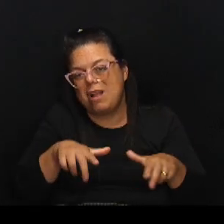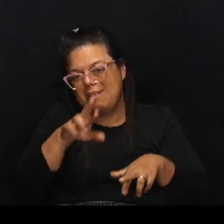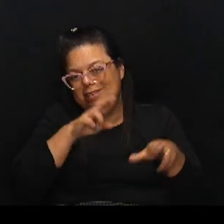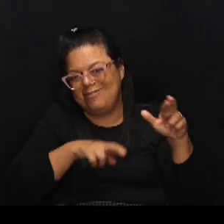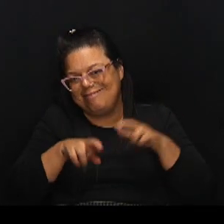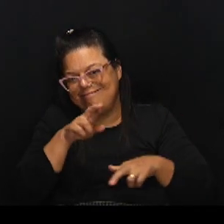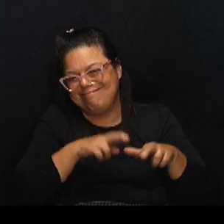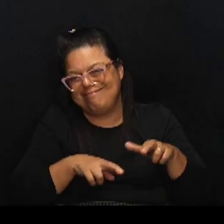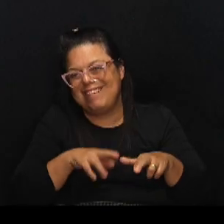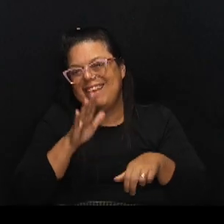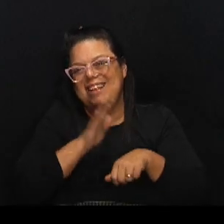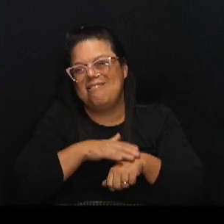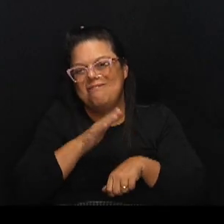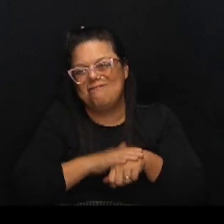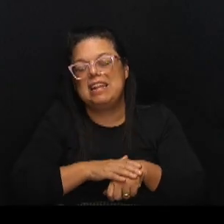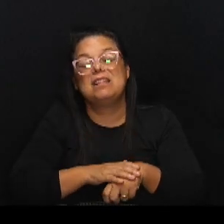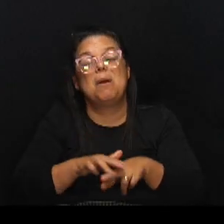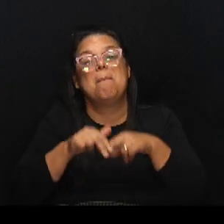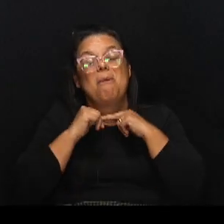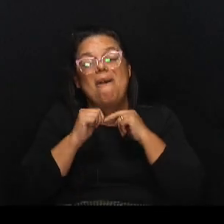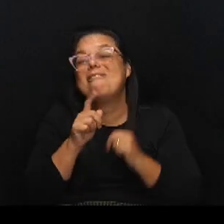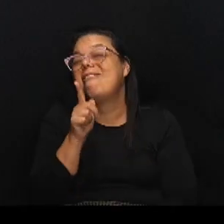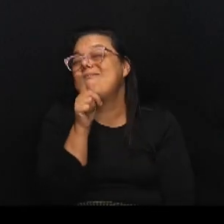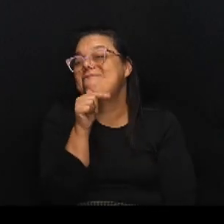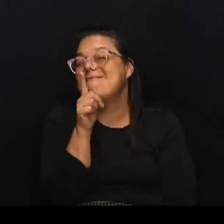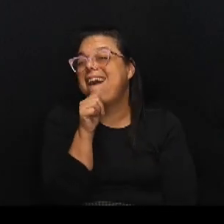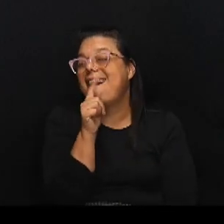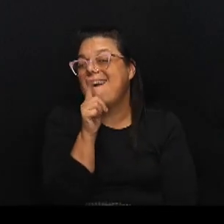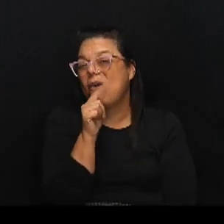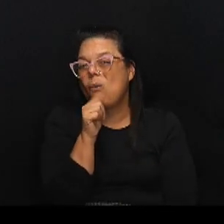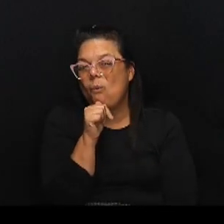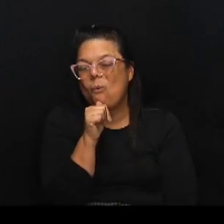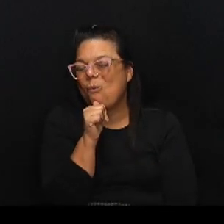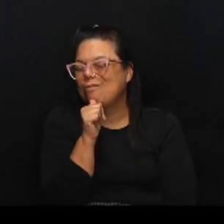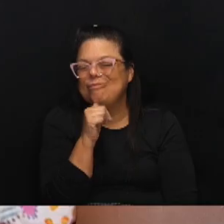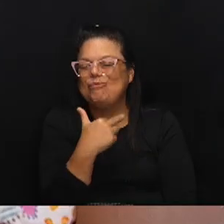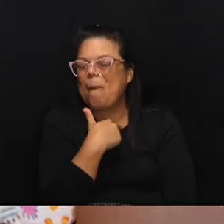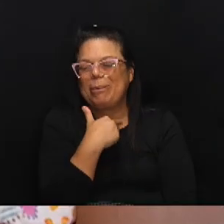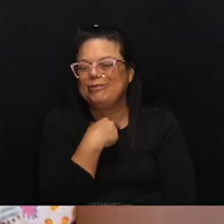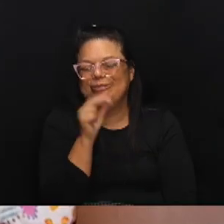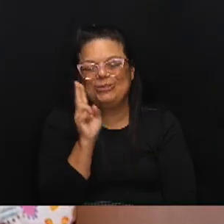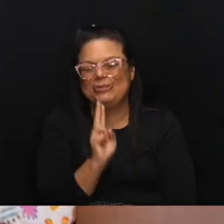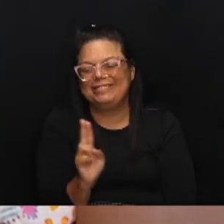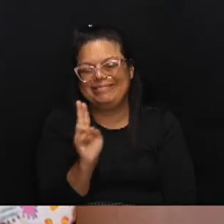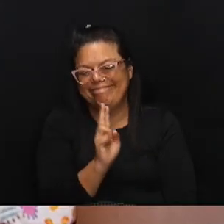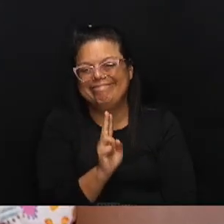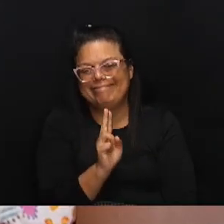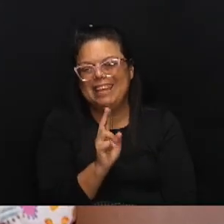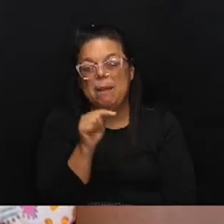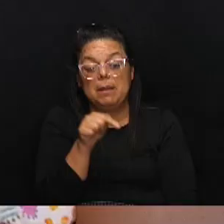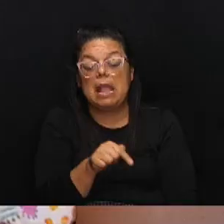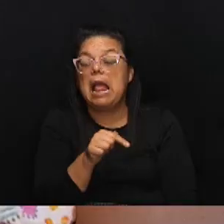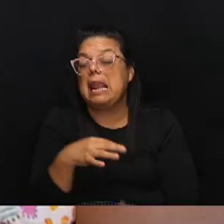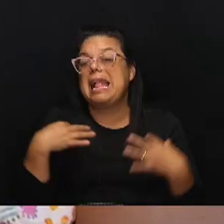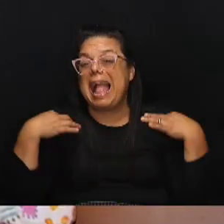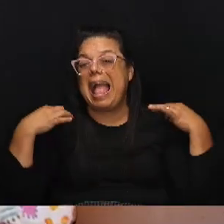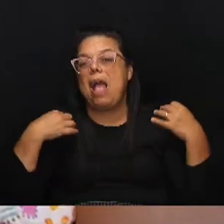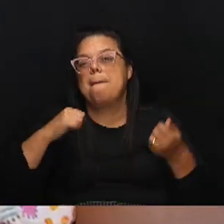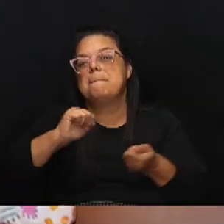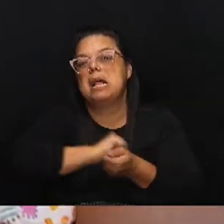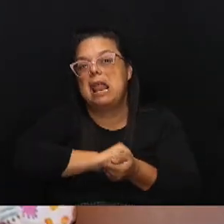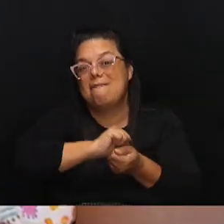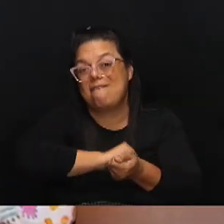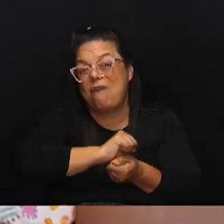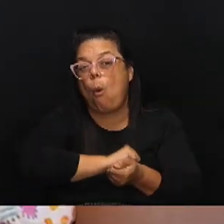ser por conta da água não estar em condições de uso, e era fundamental porque ali se lavava a roupa do